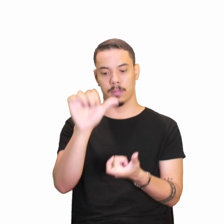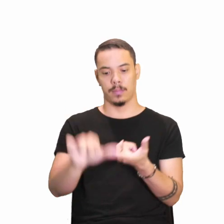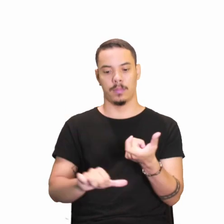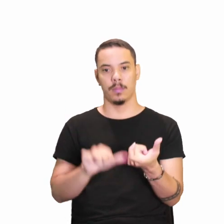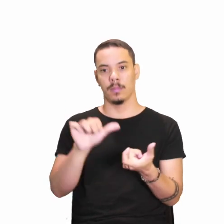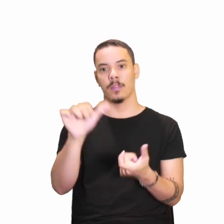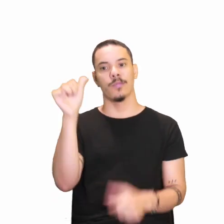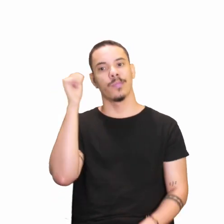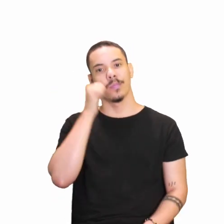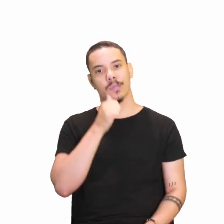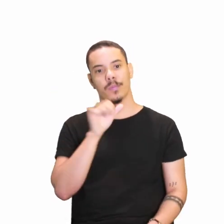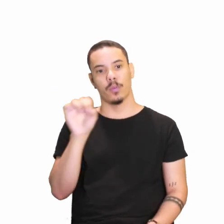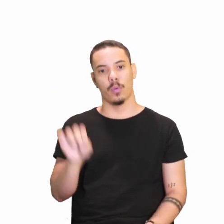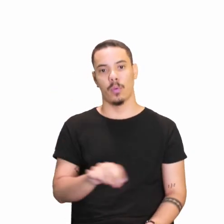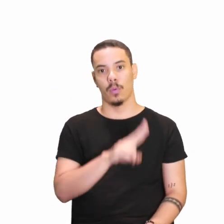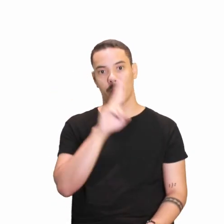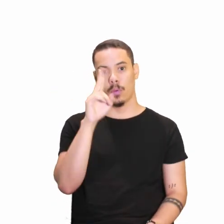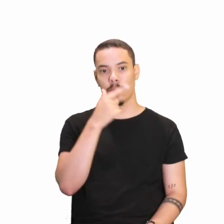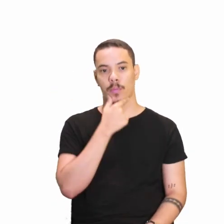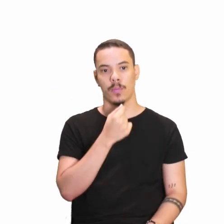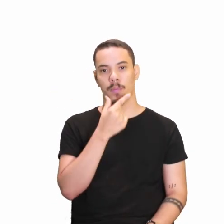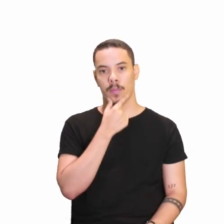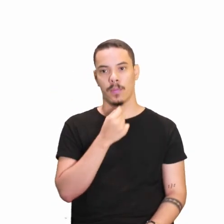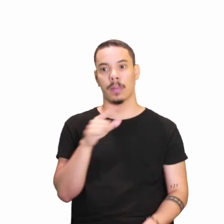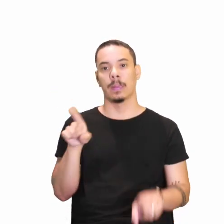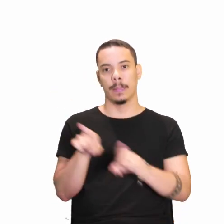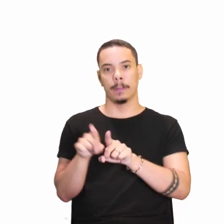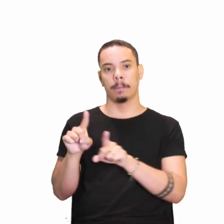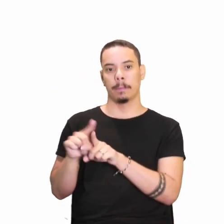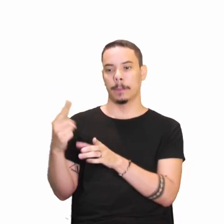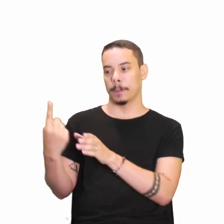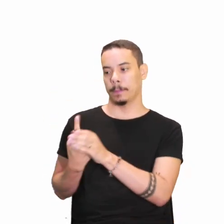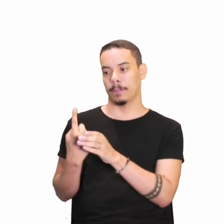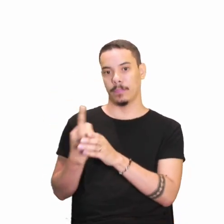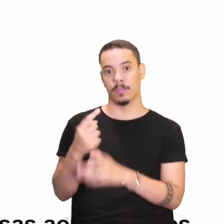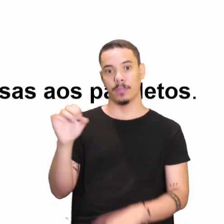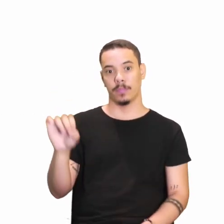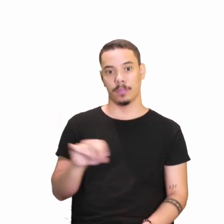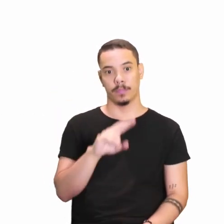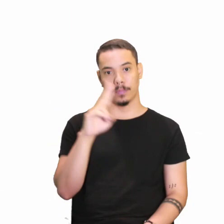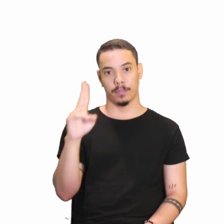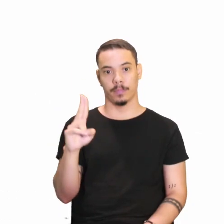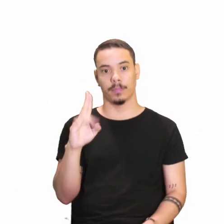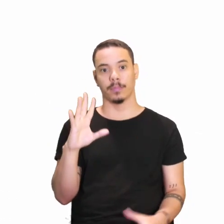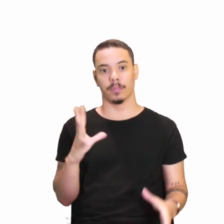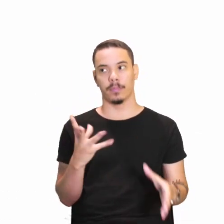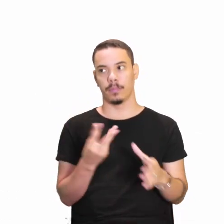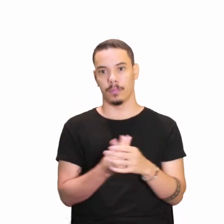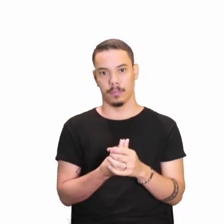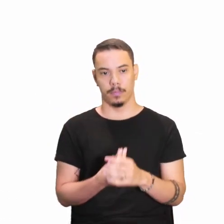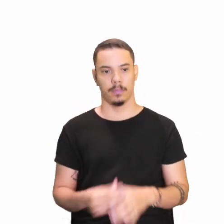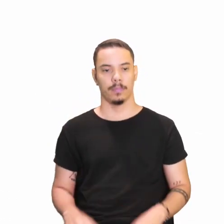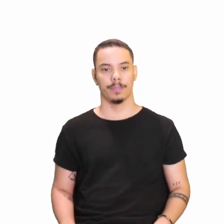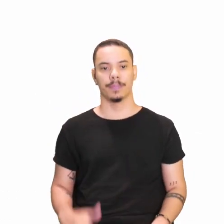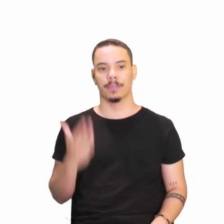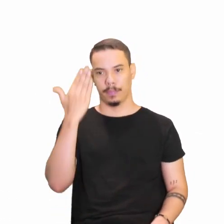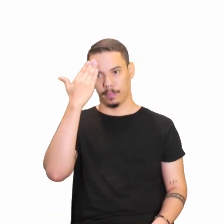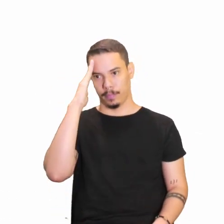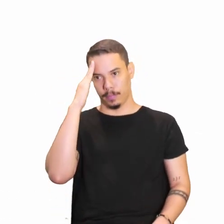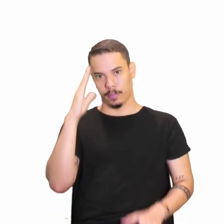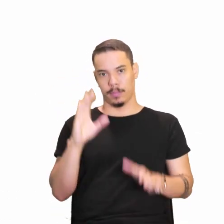feminino ou masculino, singular ou plural. Vamos entender aqui esse